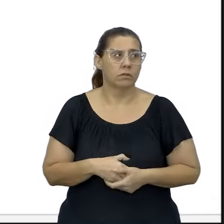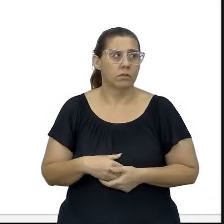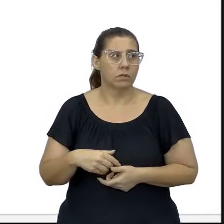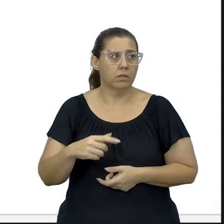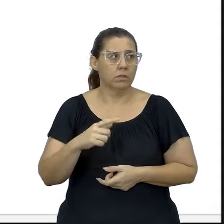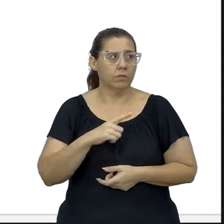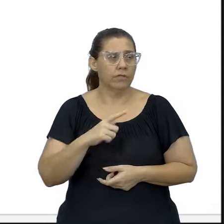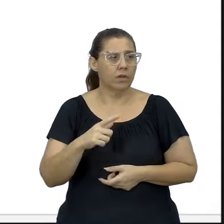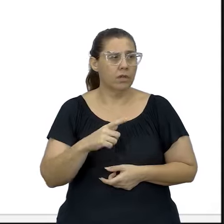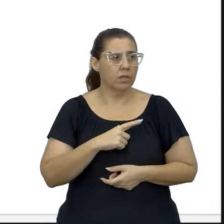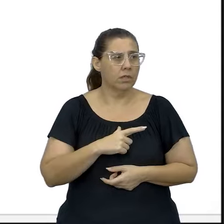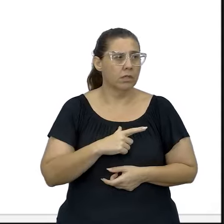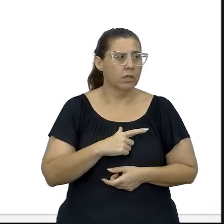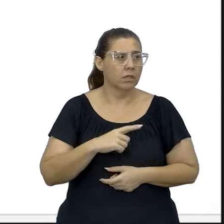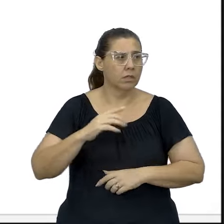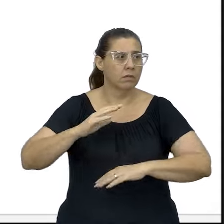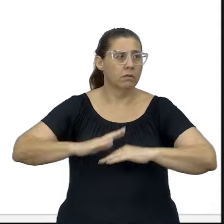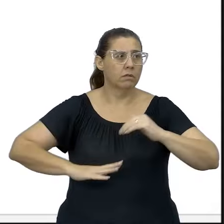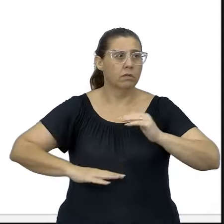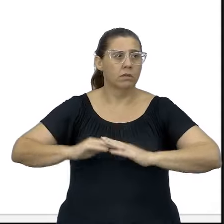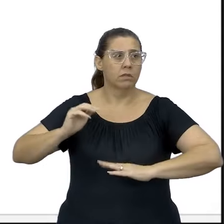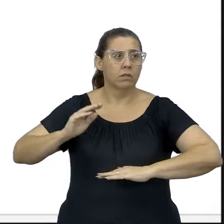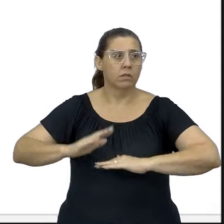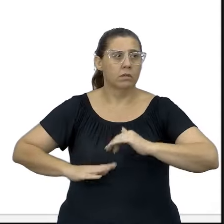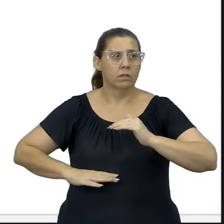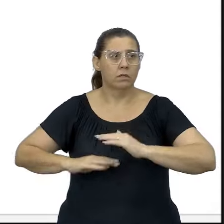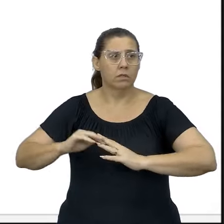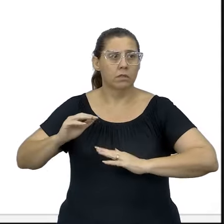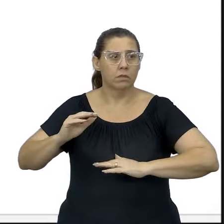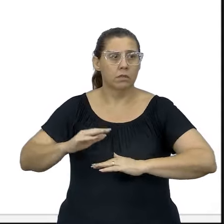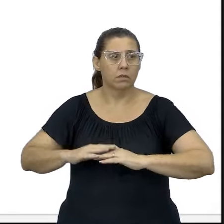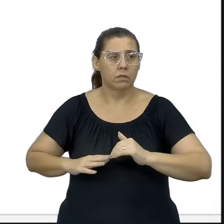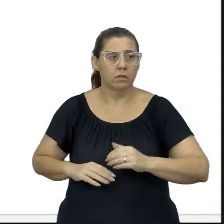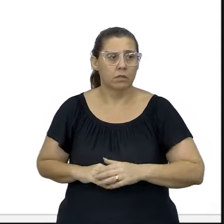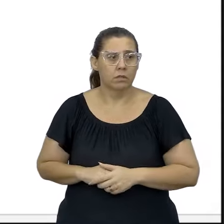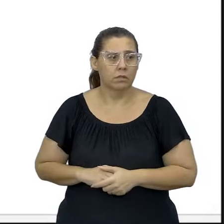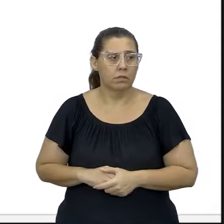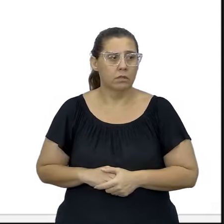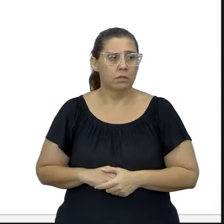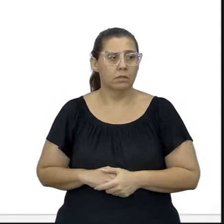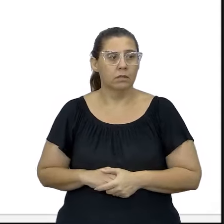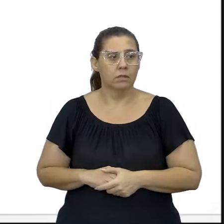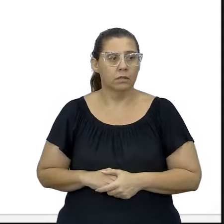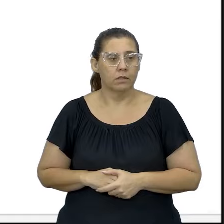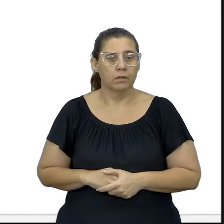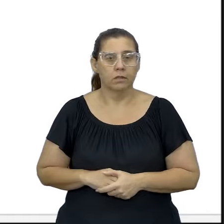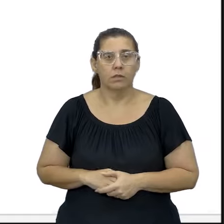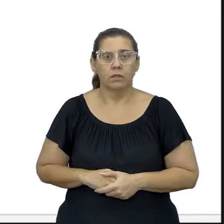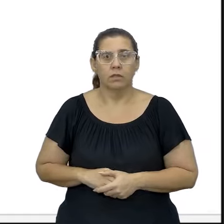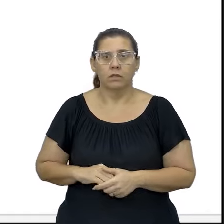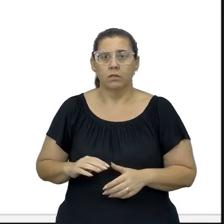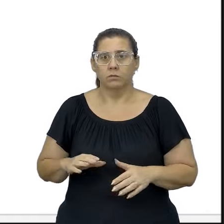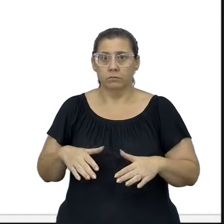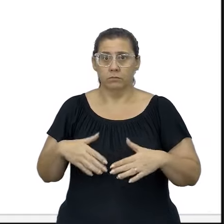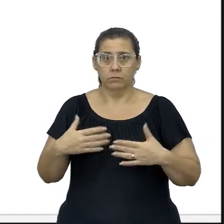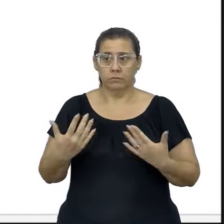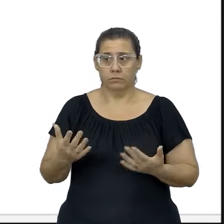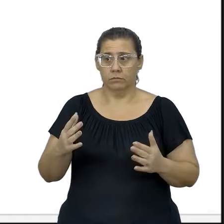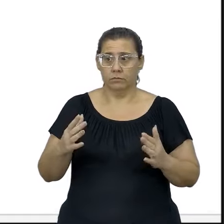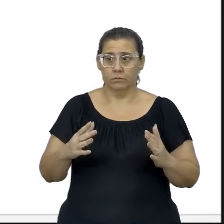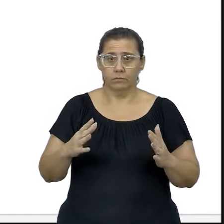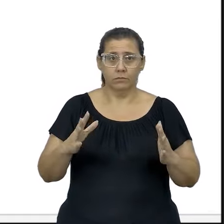pensando nessas habilidades e focando nas que envolvem aí a compreensão em leitura. Então, nós temos como